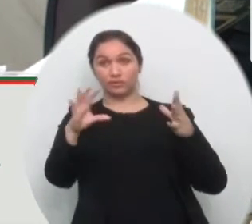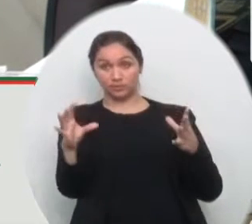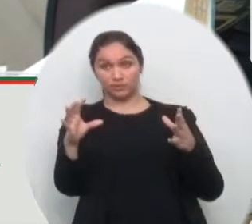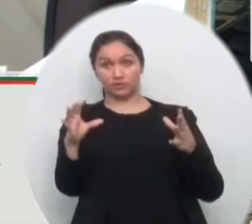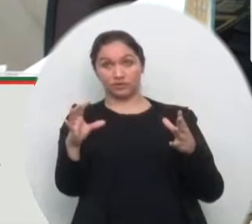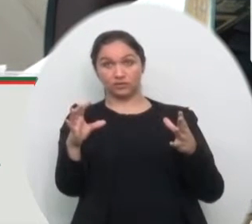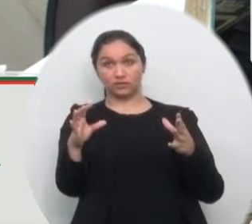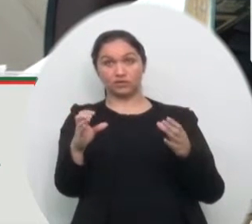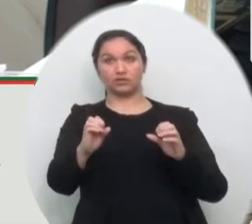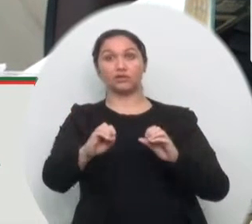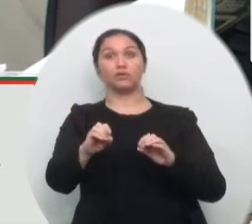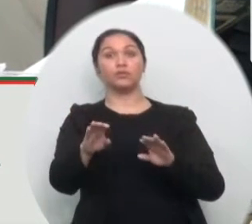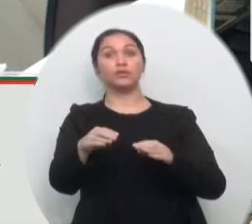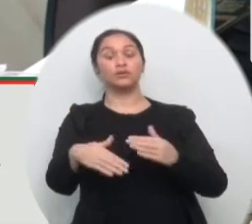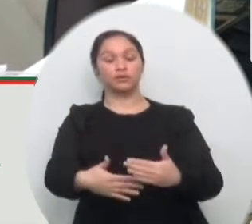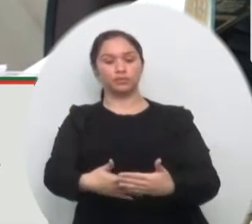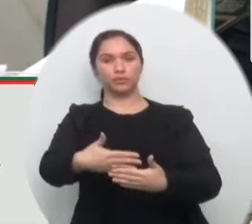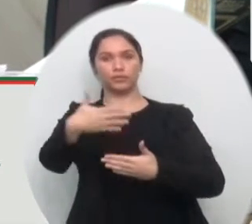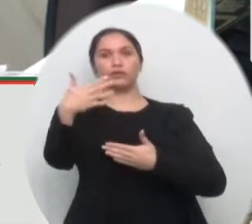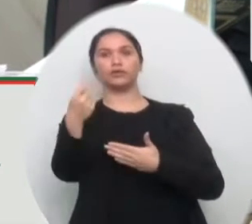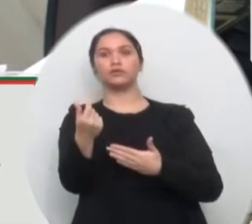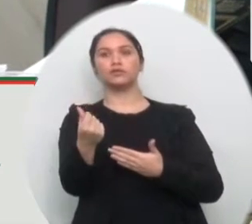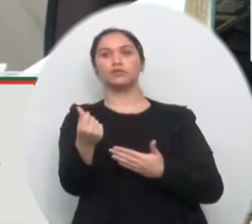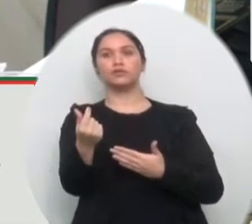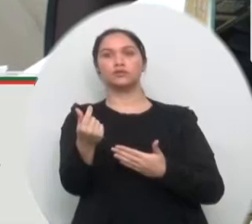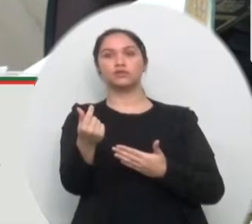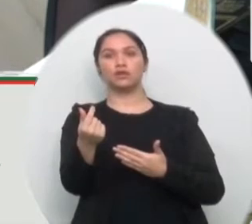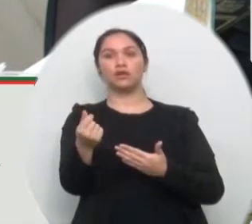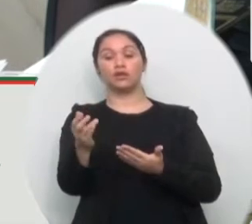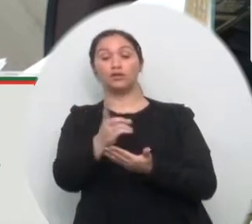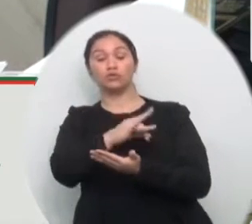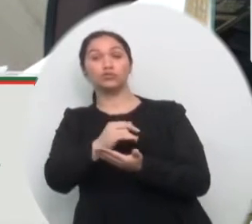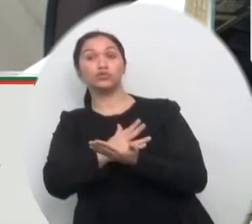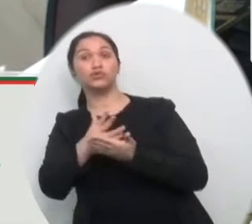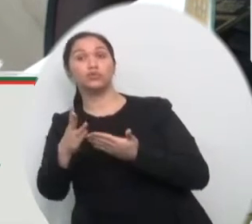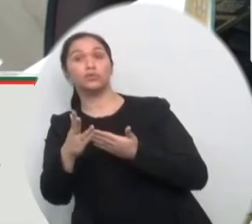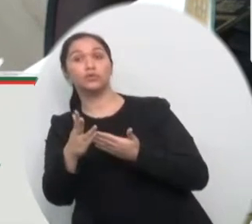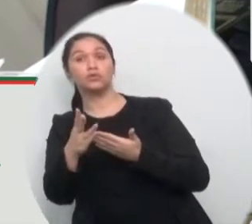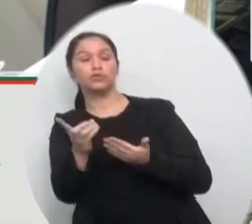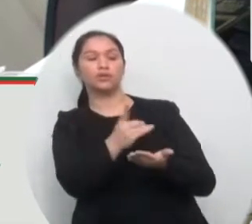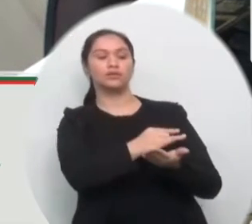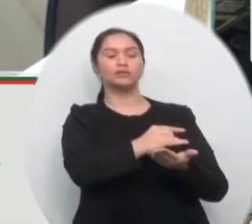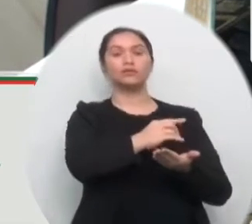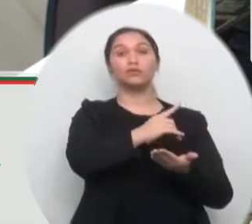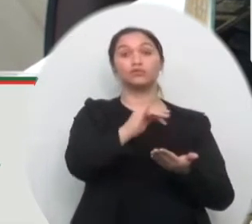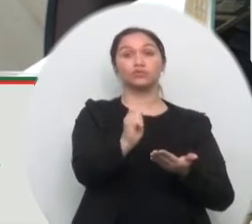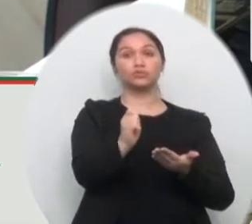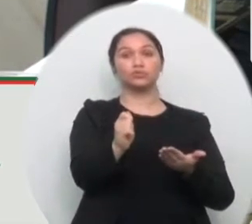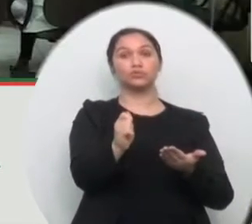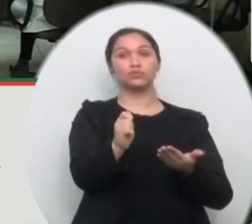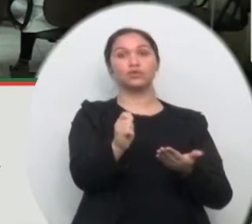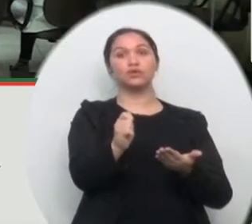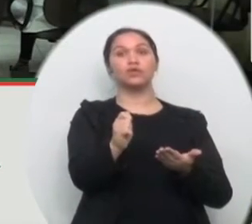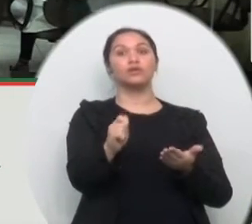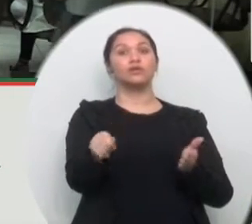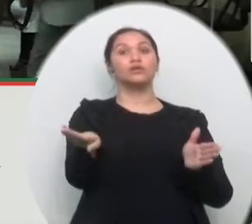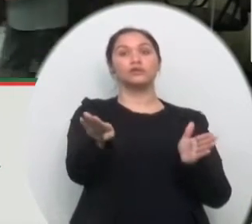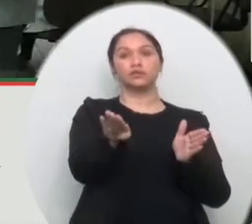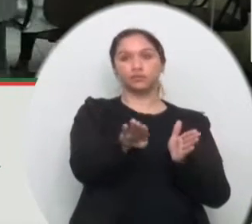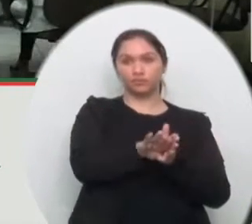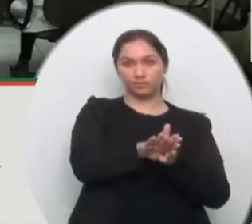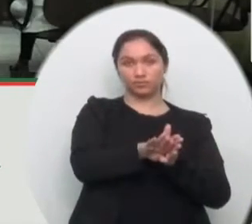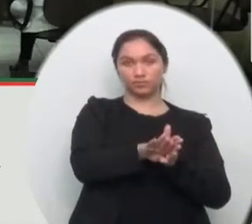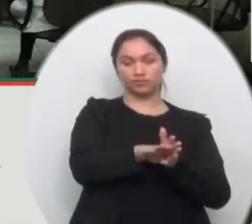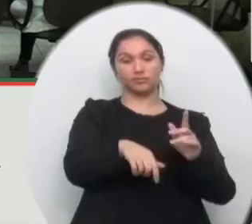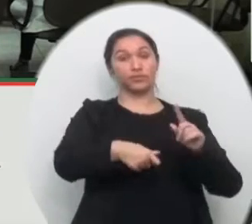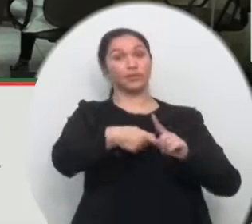fiscais vinculadas a este processo, desde o início da sua vigência até junho de 2018. O requerimento está em discussão. Com a palavra, o